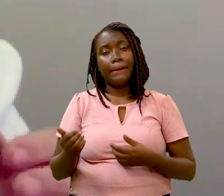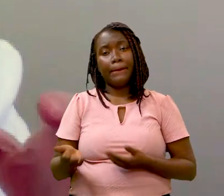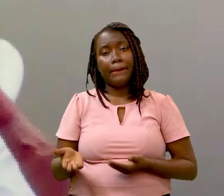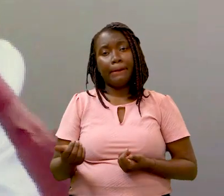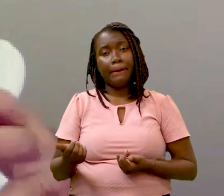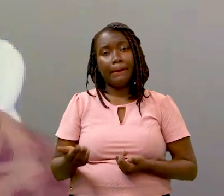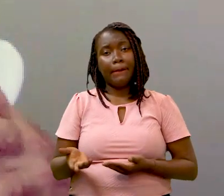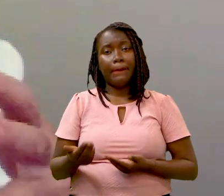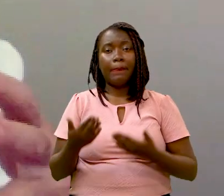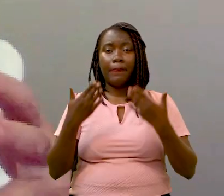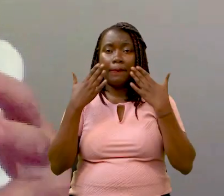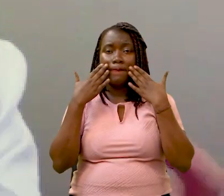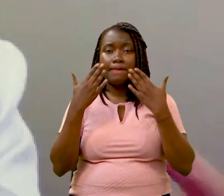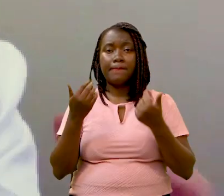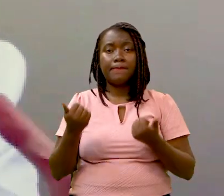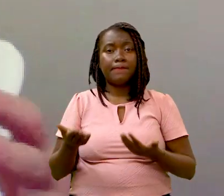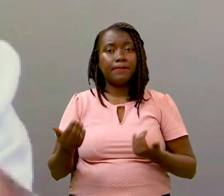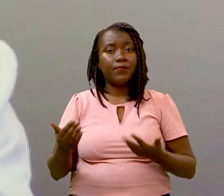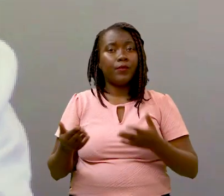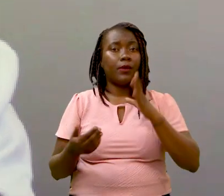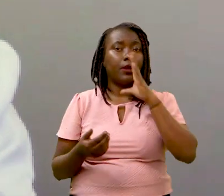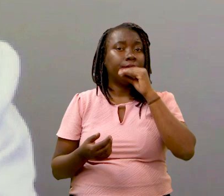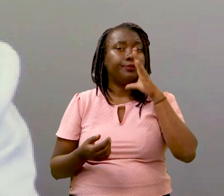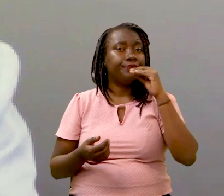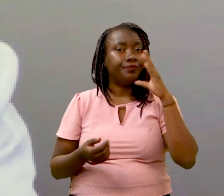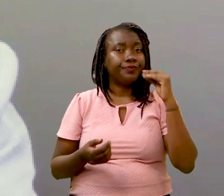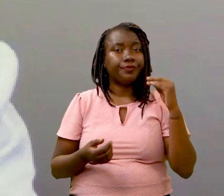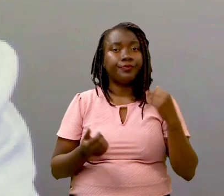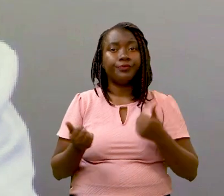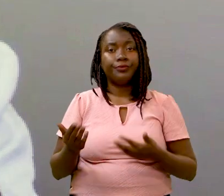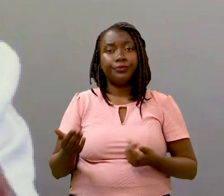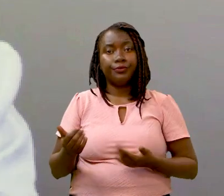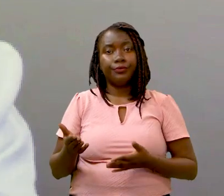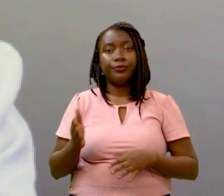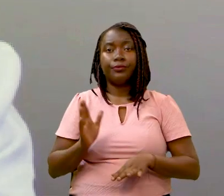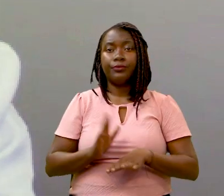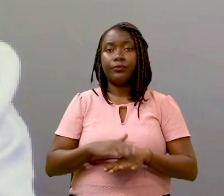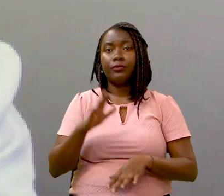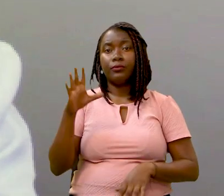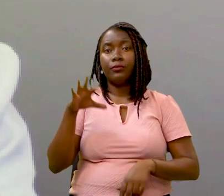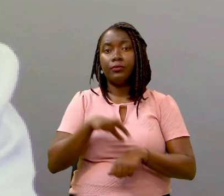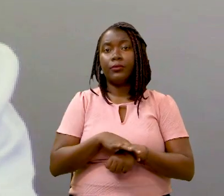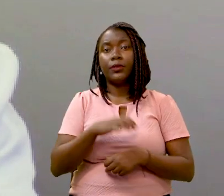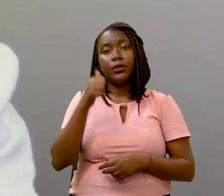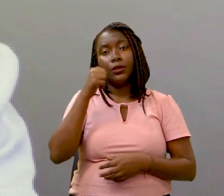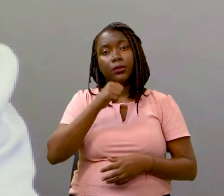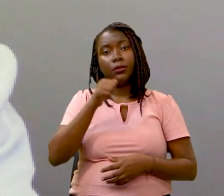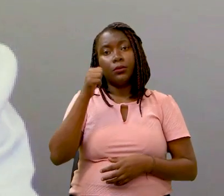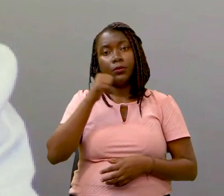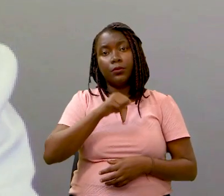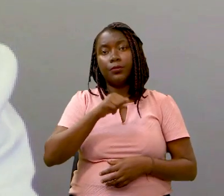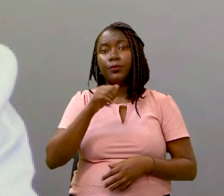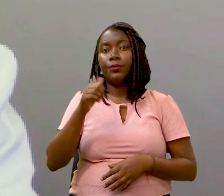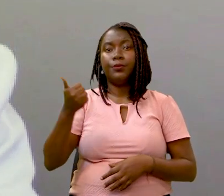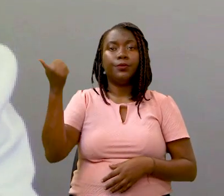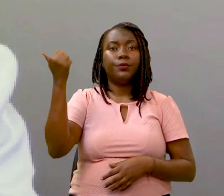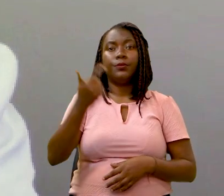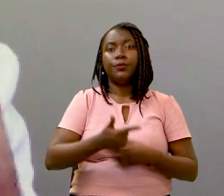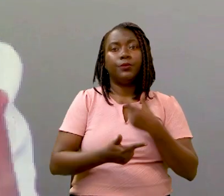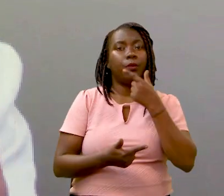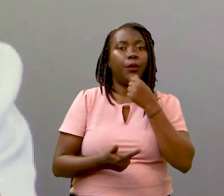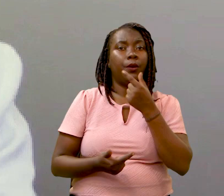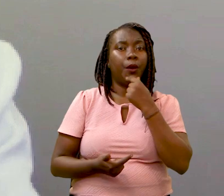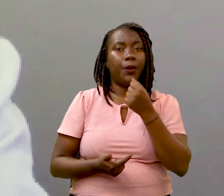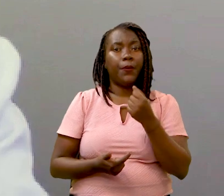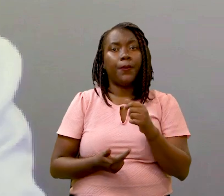mais uma manifestação do jovem, do adulto jovem, predomina mais em mulheres, né, do que em homens,